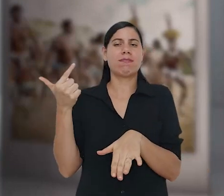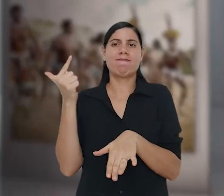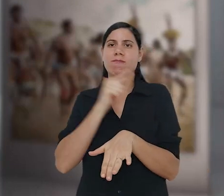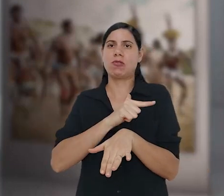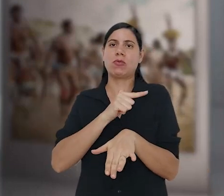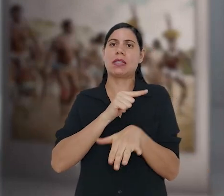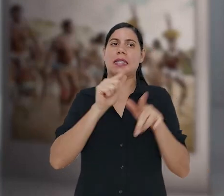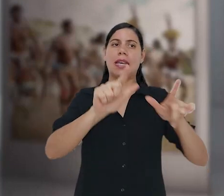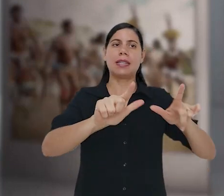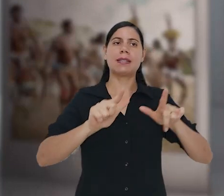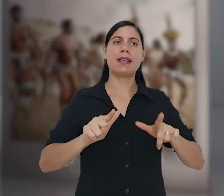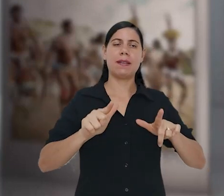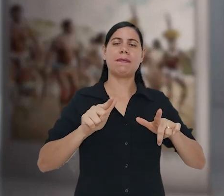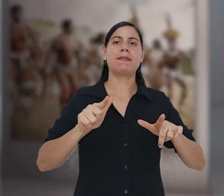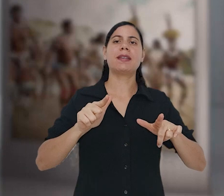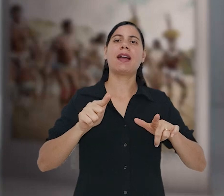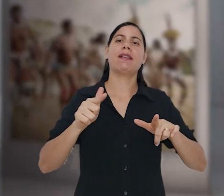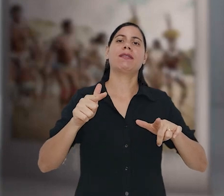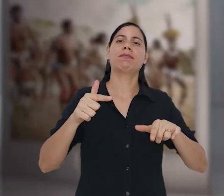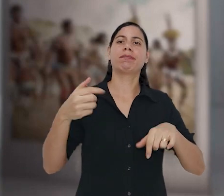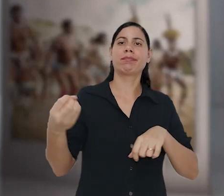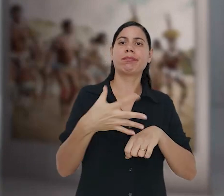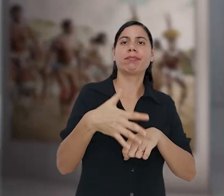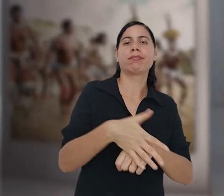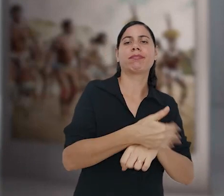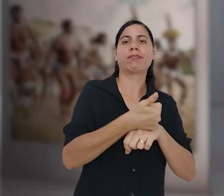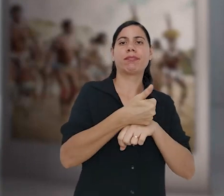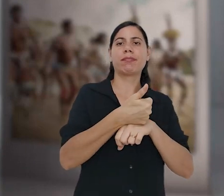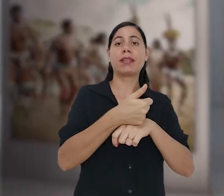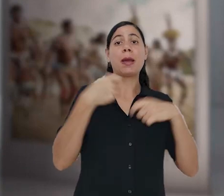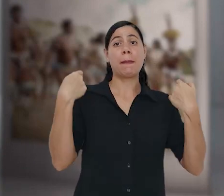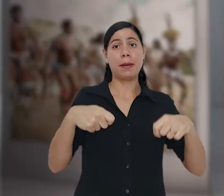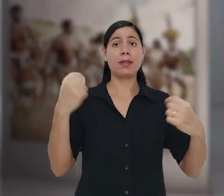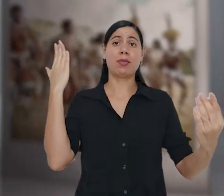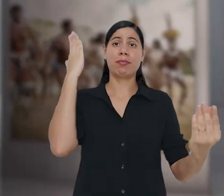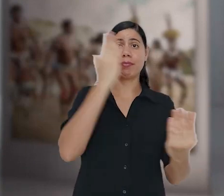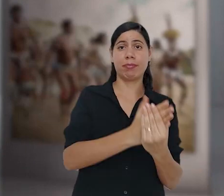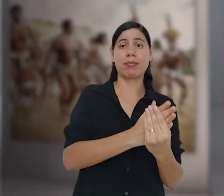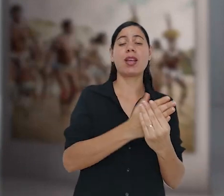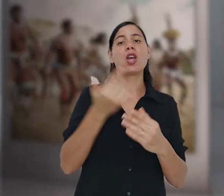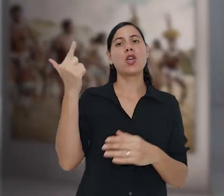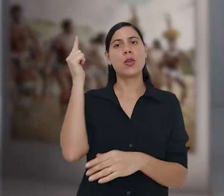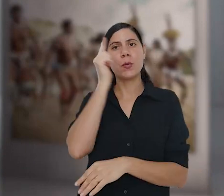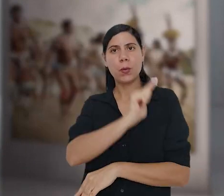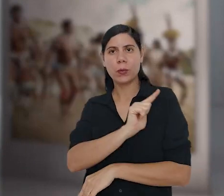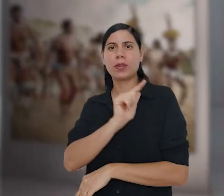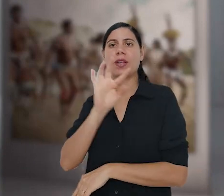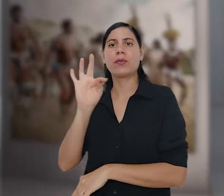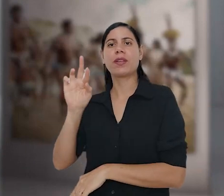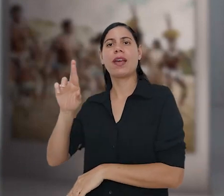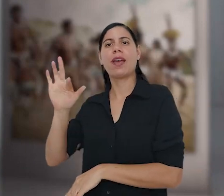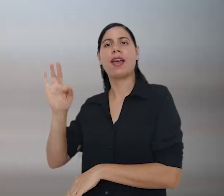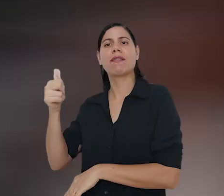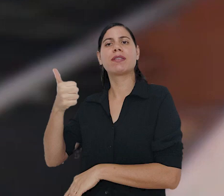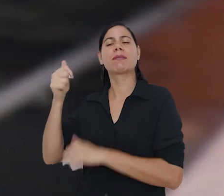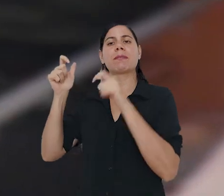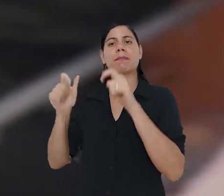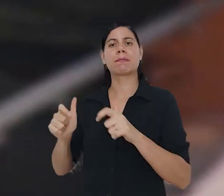da profissão. Ele precisou entrar com uma ação na Justiça e obteve decisão favorável no TRF da Primeira